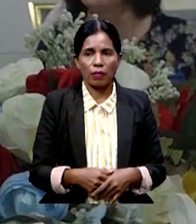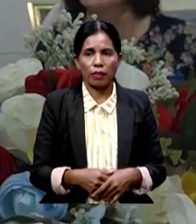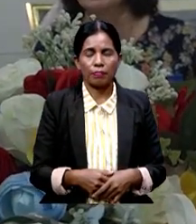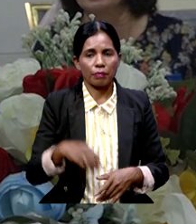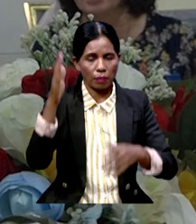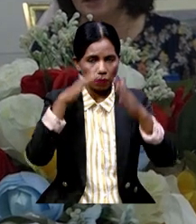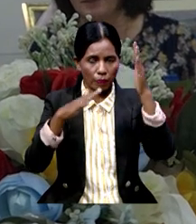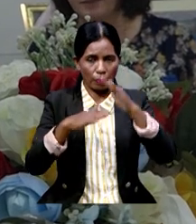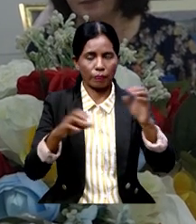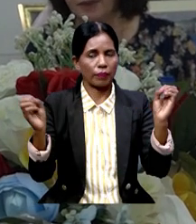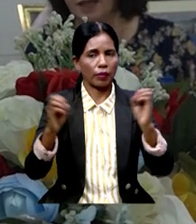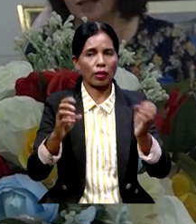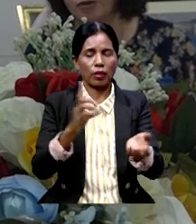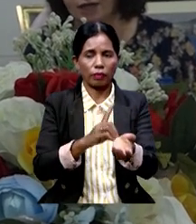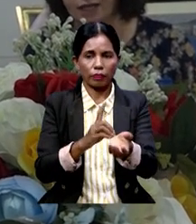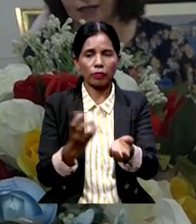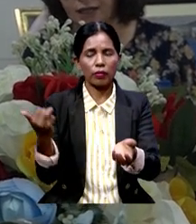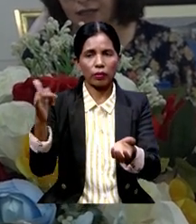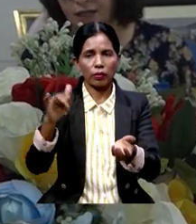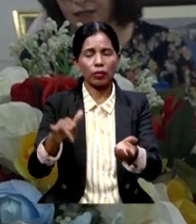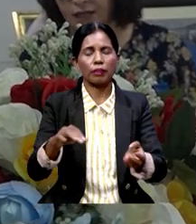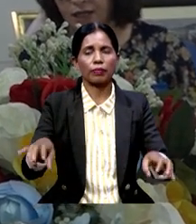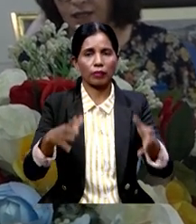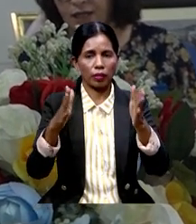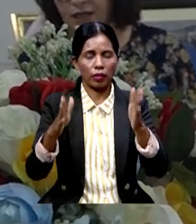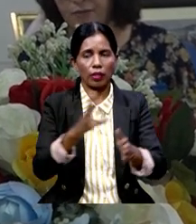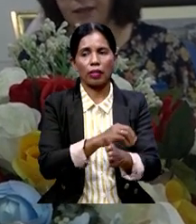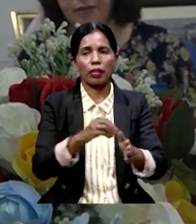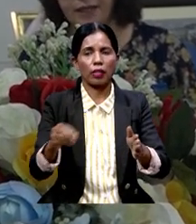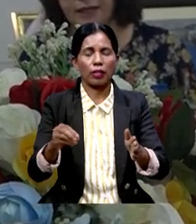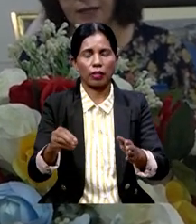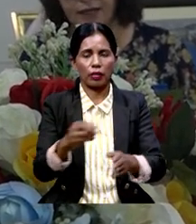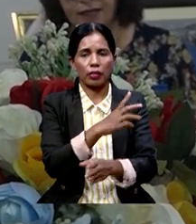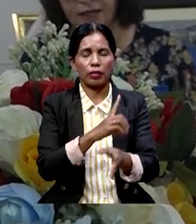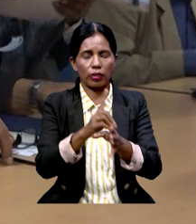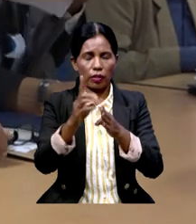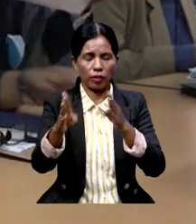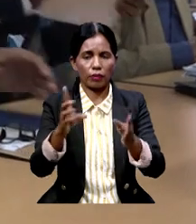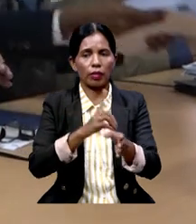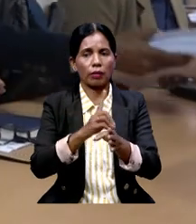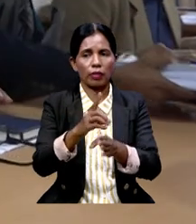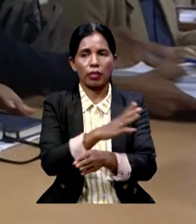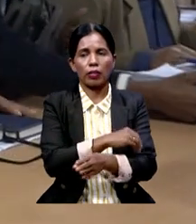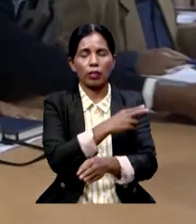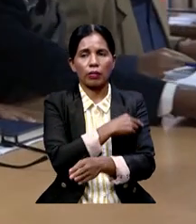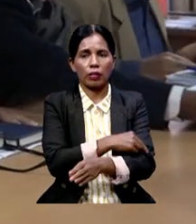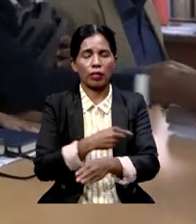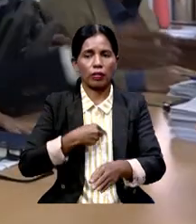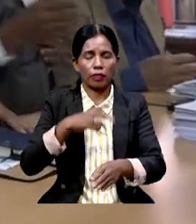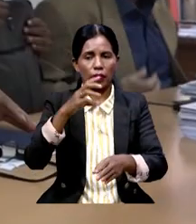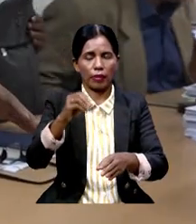Problema menos pessoal saúde, se sai preocupação ba chefe departamento Balun e Hospital Nacional Guido Valadares, também